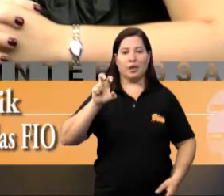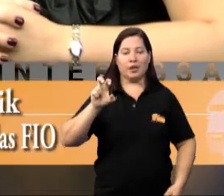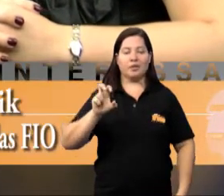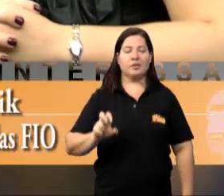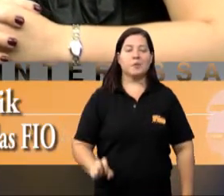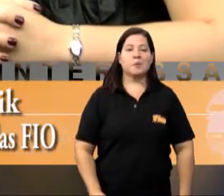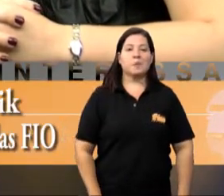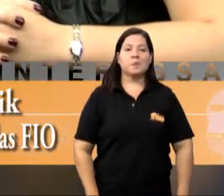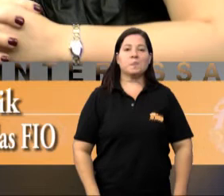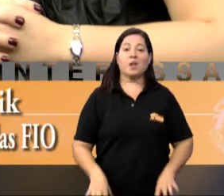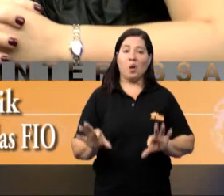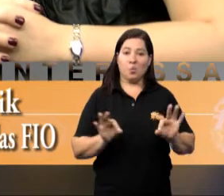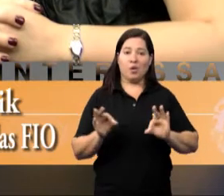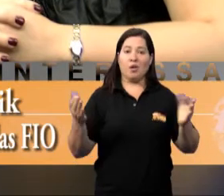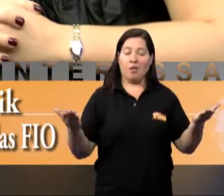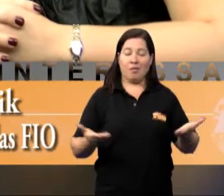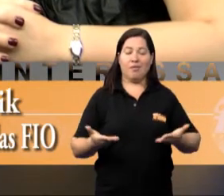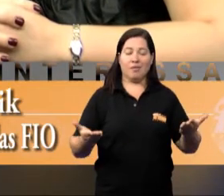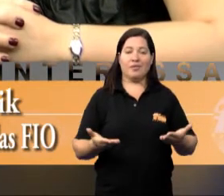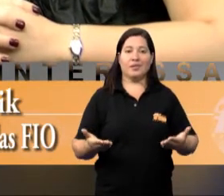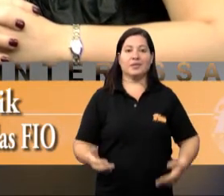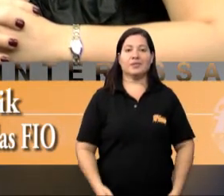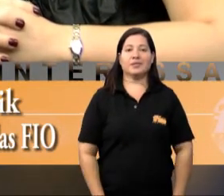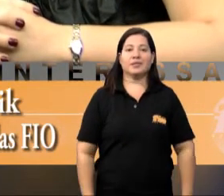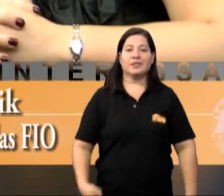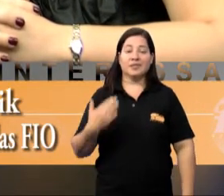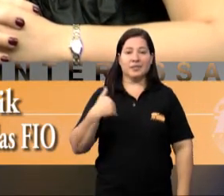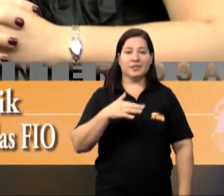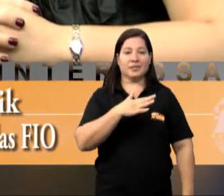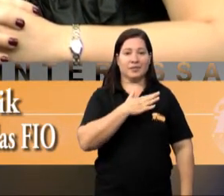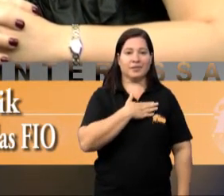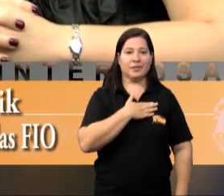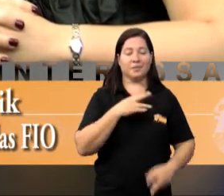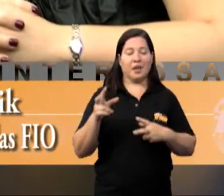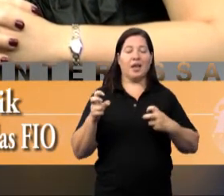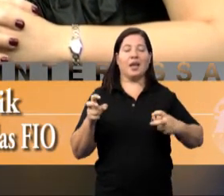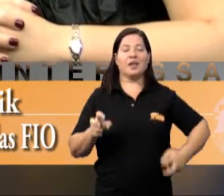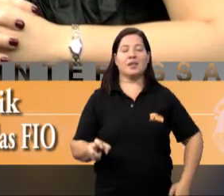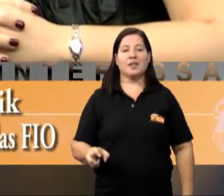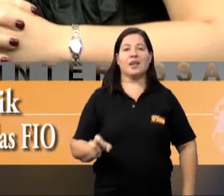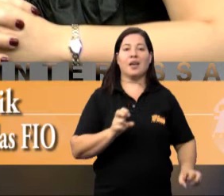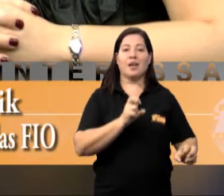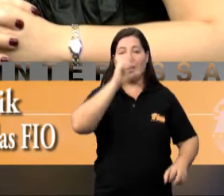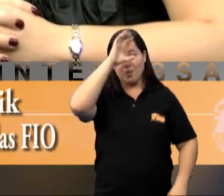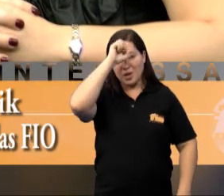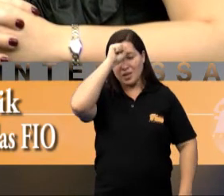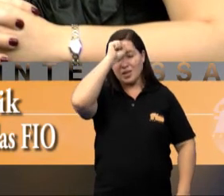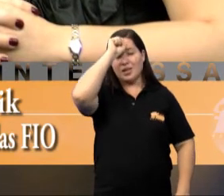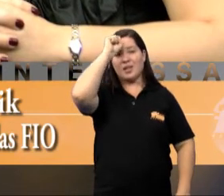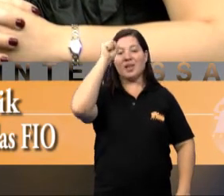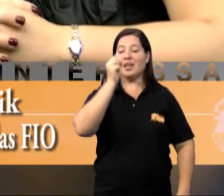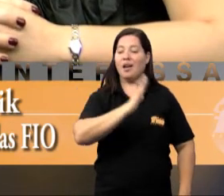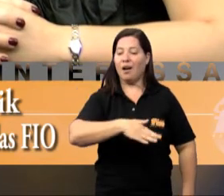hoje nós vimos que a educação da criança, o aprender da criança, não é